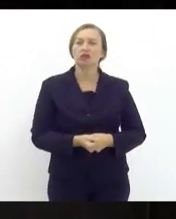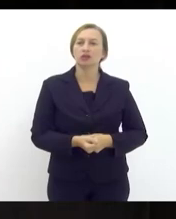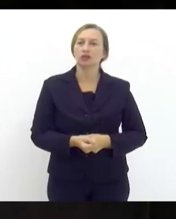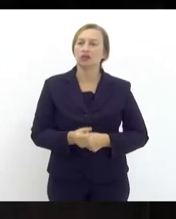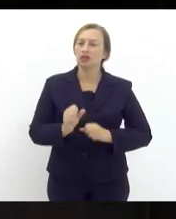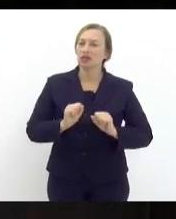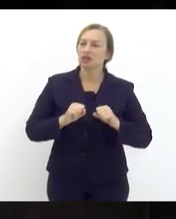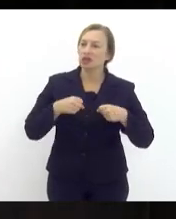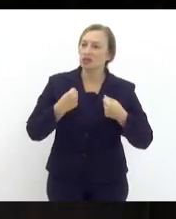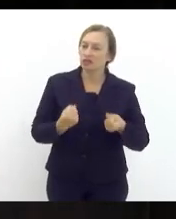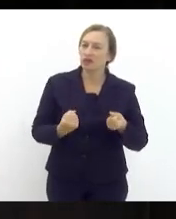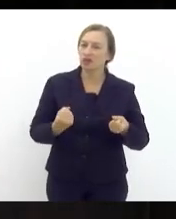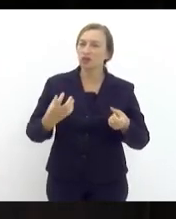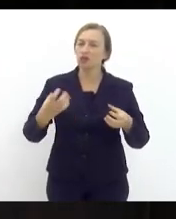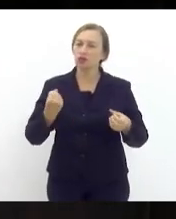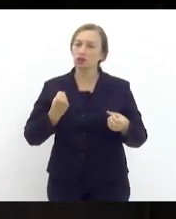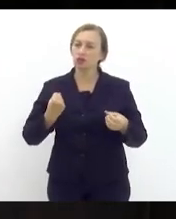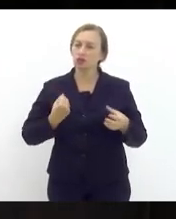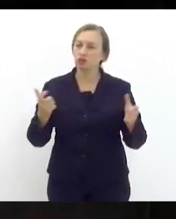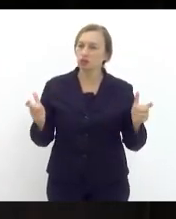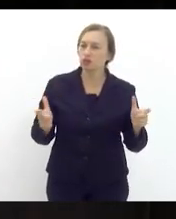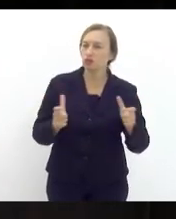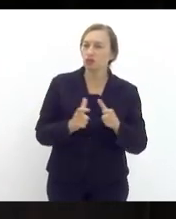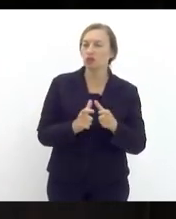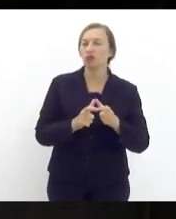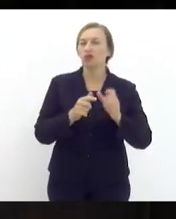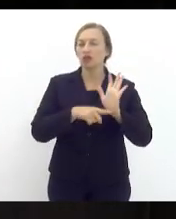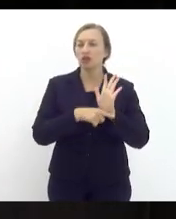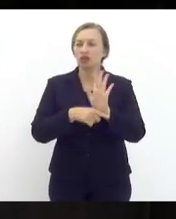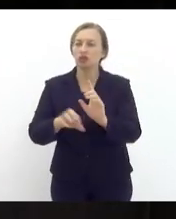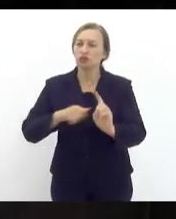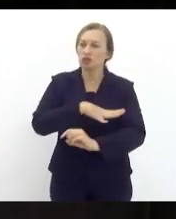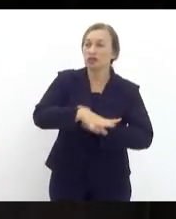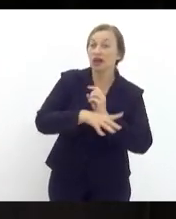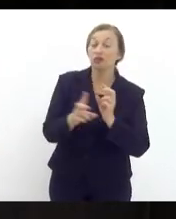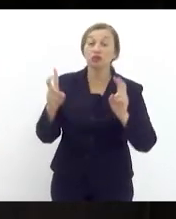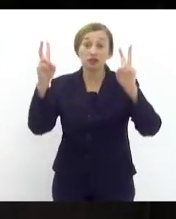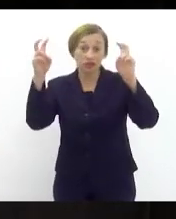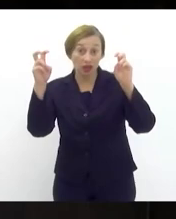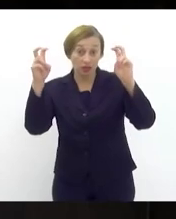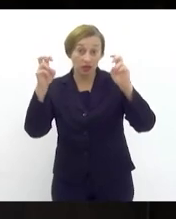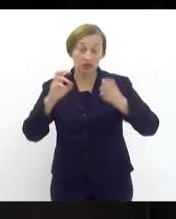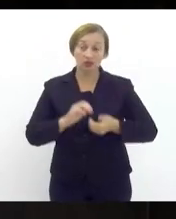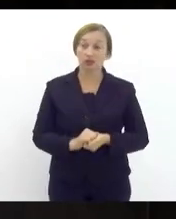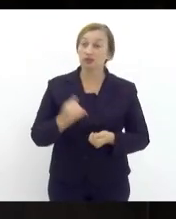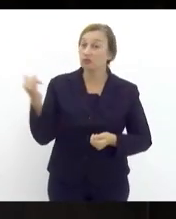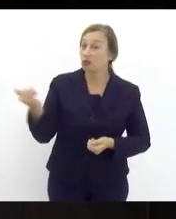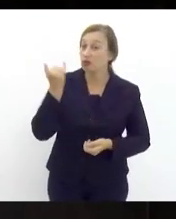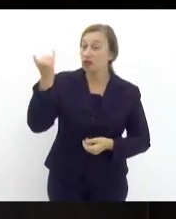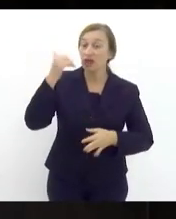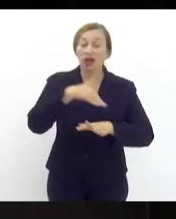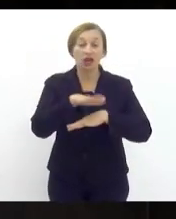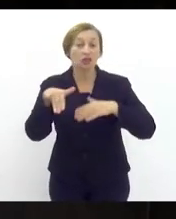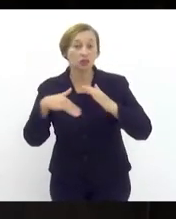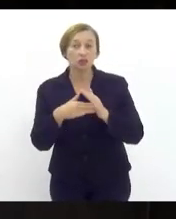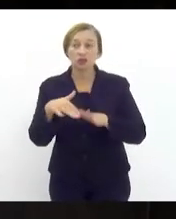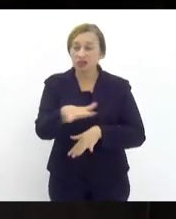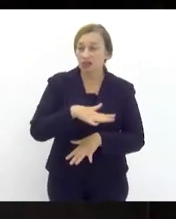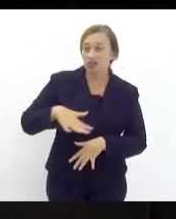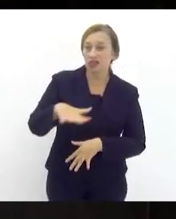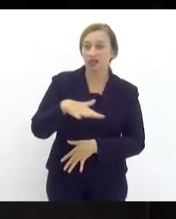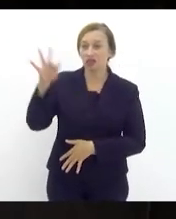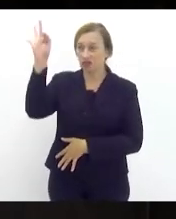das minorias a questão da Assistência Social isso são temas pertinentes a todas as unidades